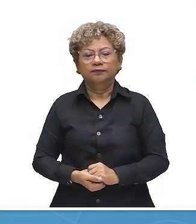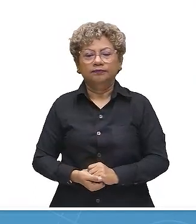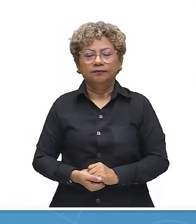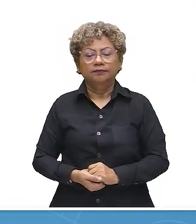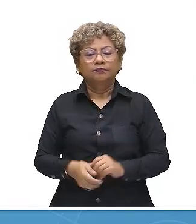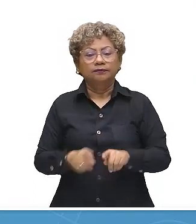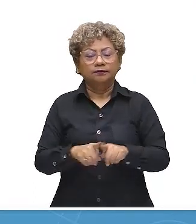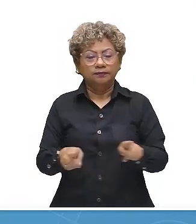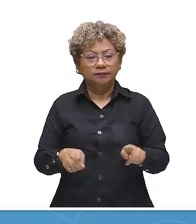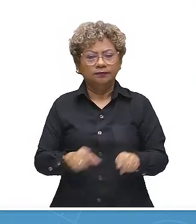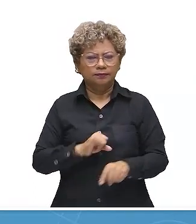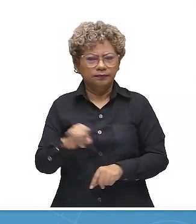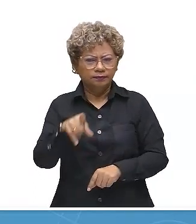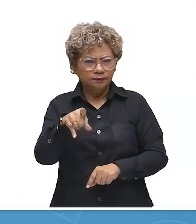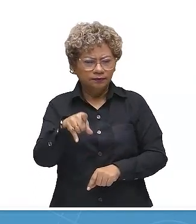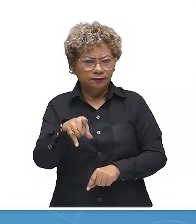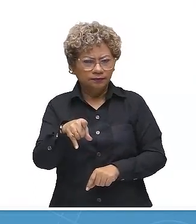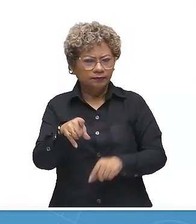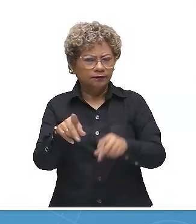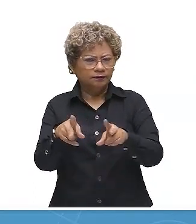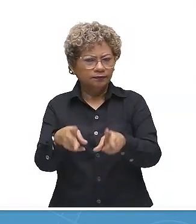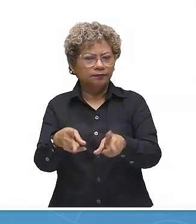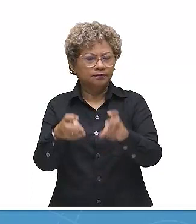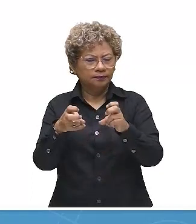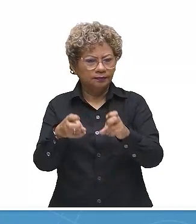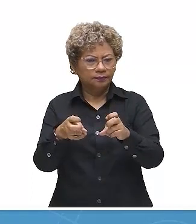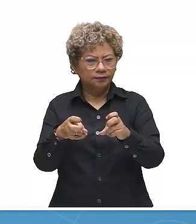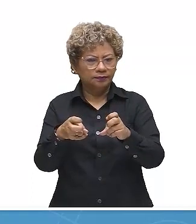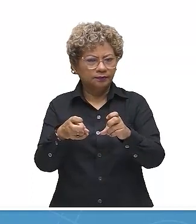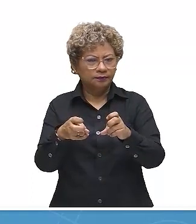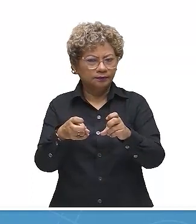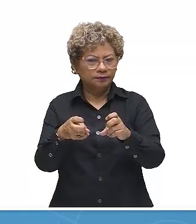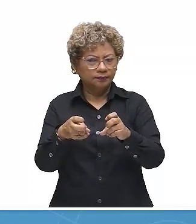Mas se você olhar, eu pintei